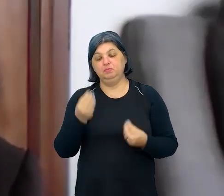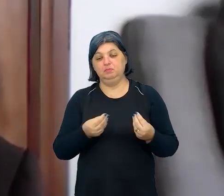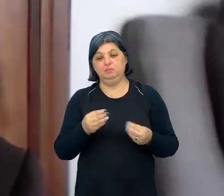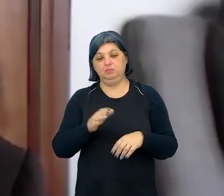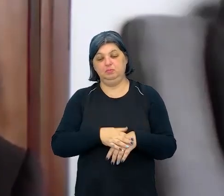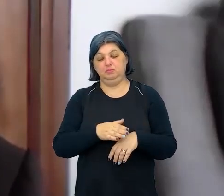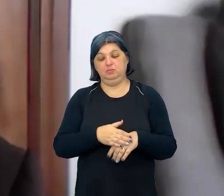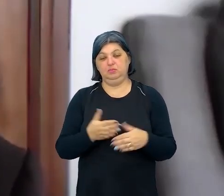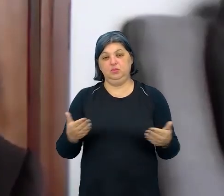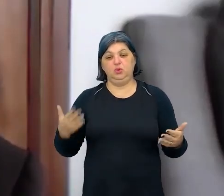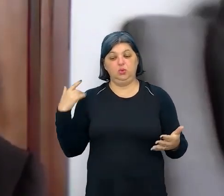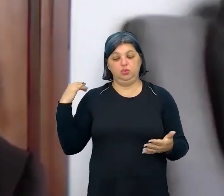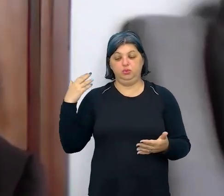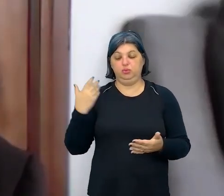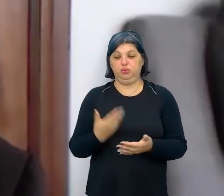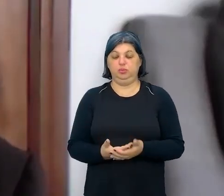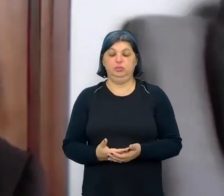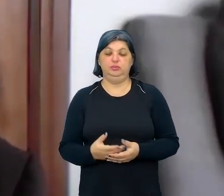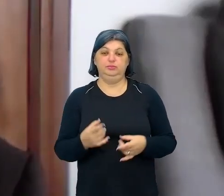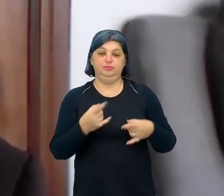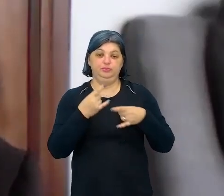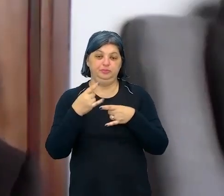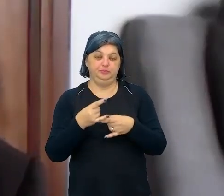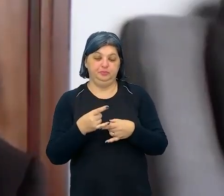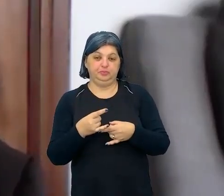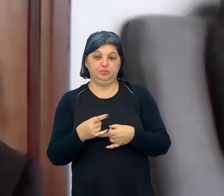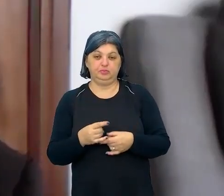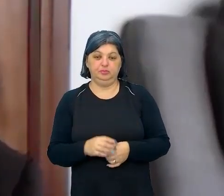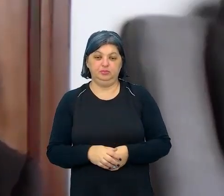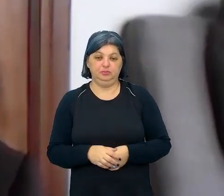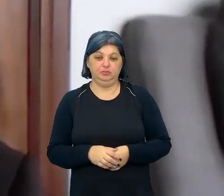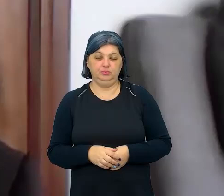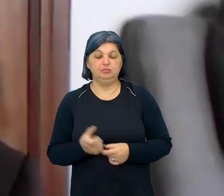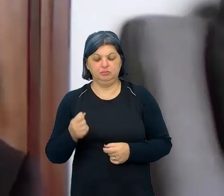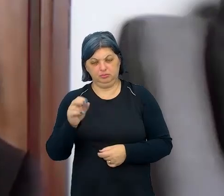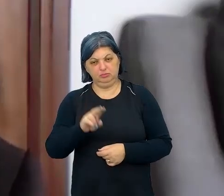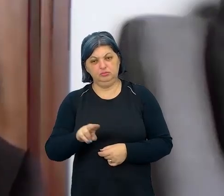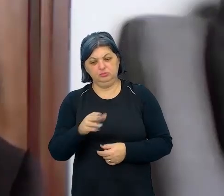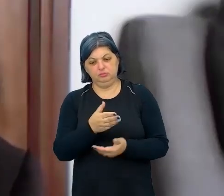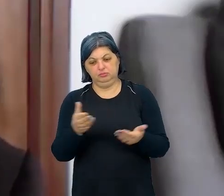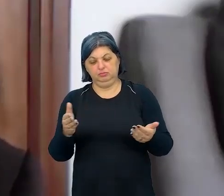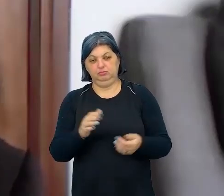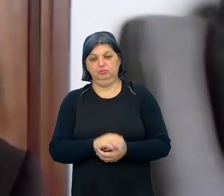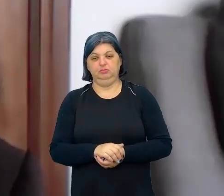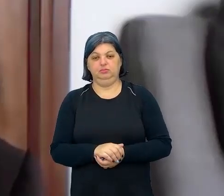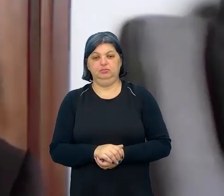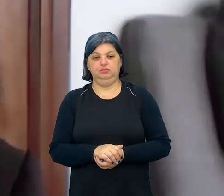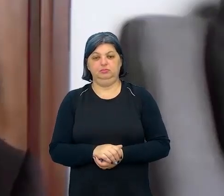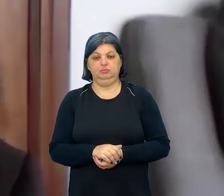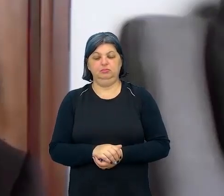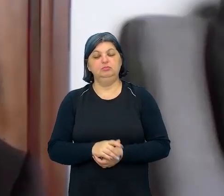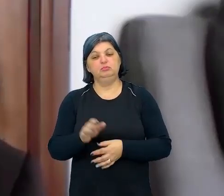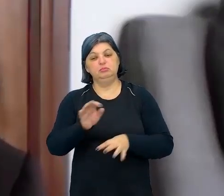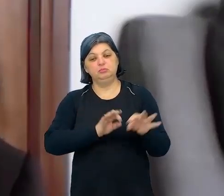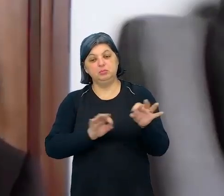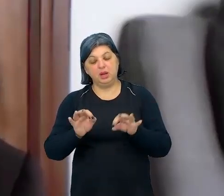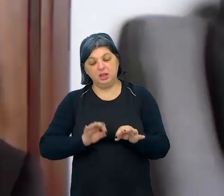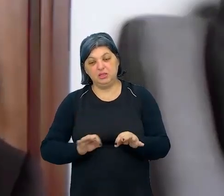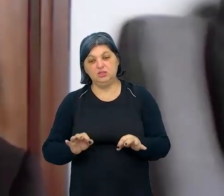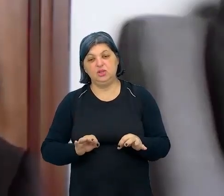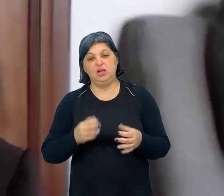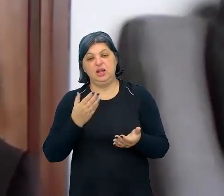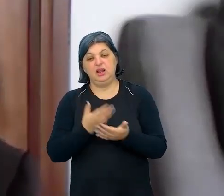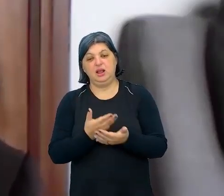fizemos aqui, né, que elas sirvam para vocês, né, para vocês planejarem